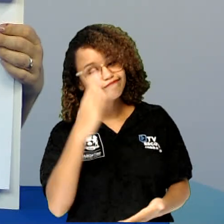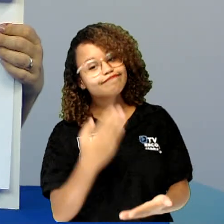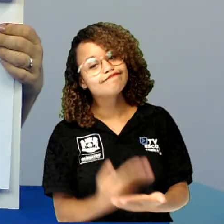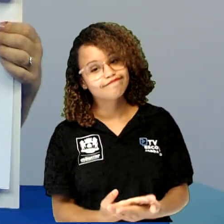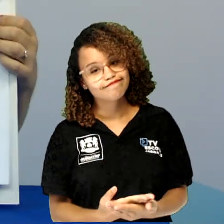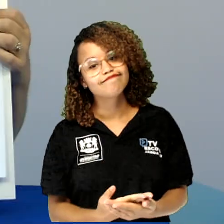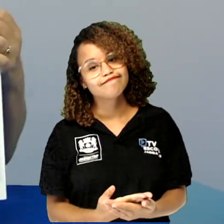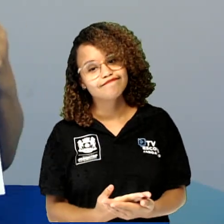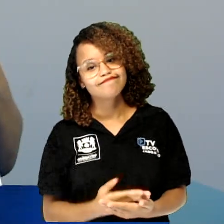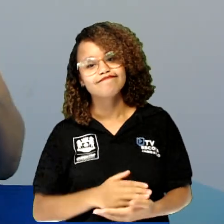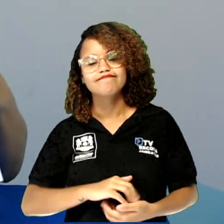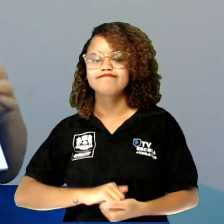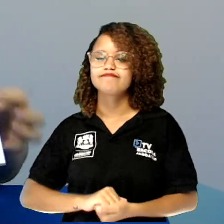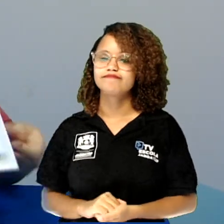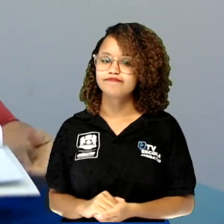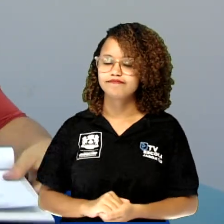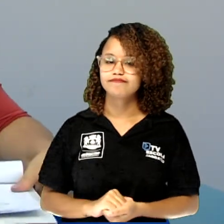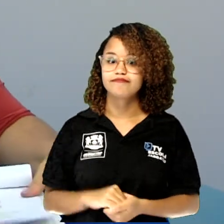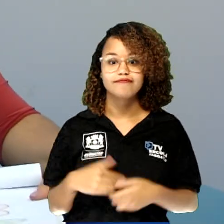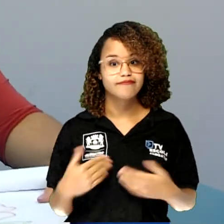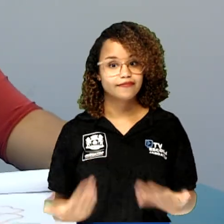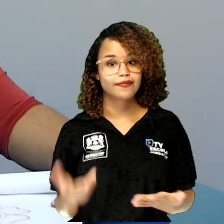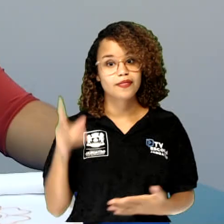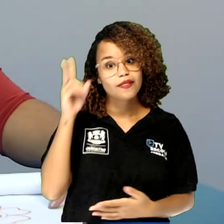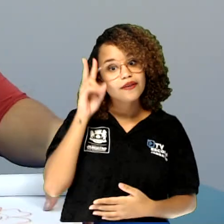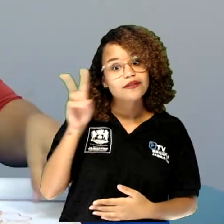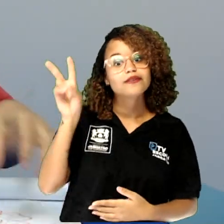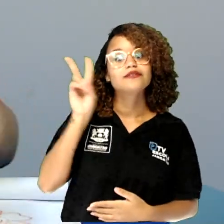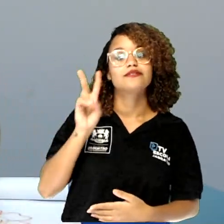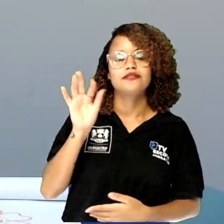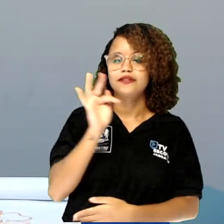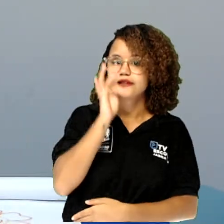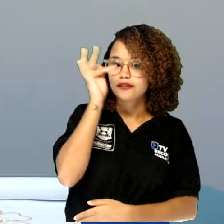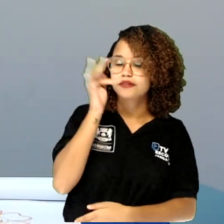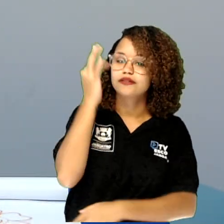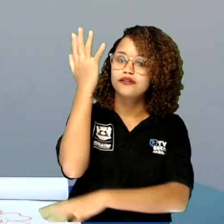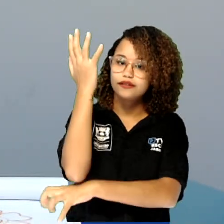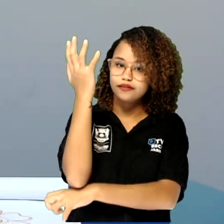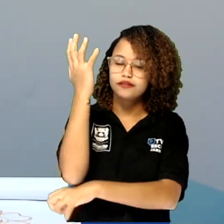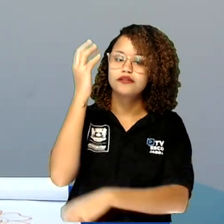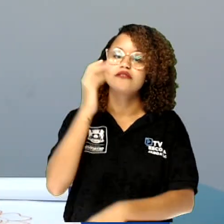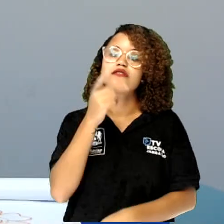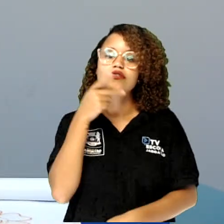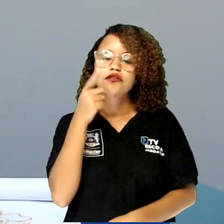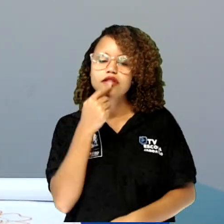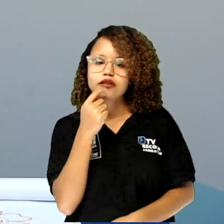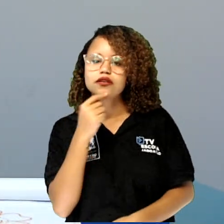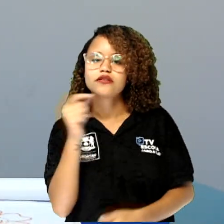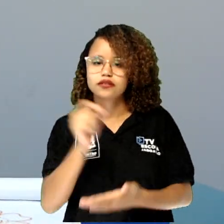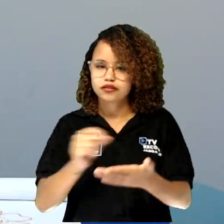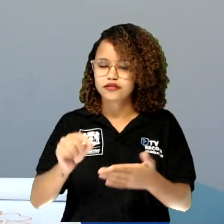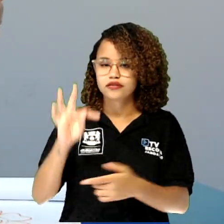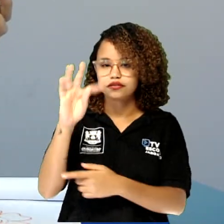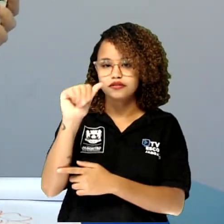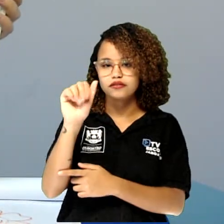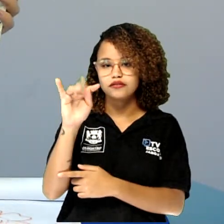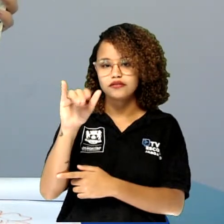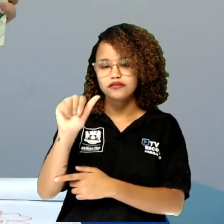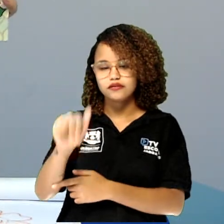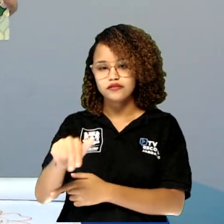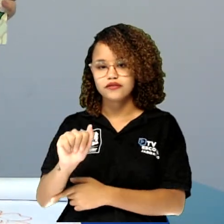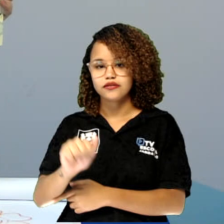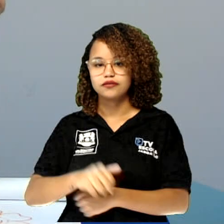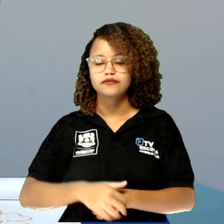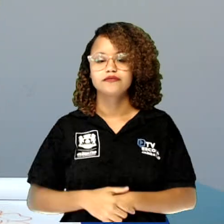acreditei. Essa história, A Flor da Raiz Vermelha, escrita pela Tatiane Lisier